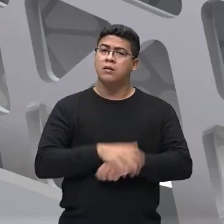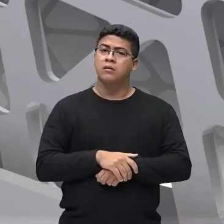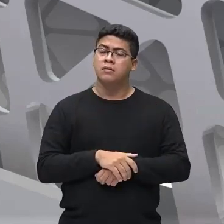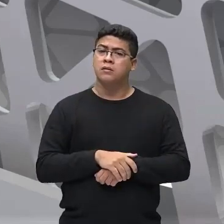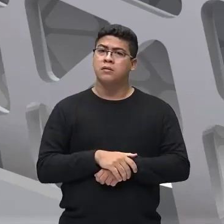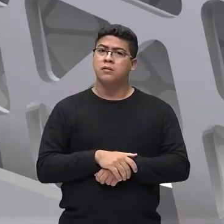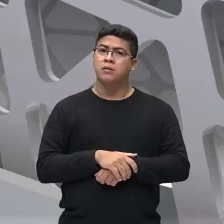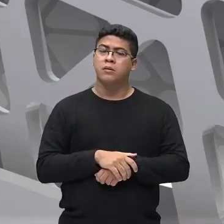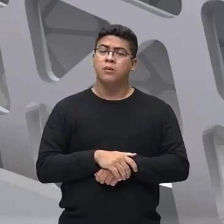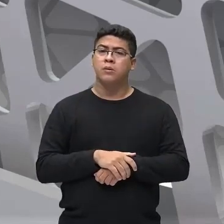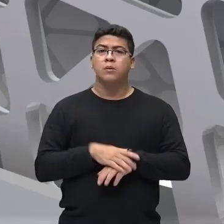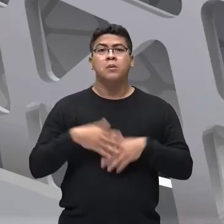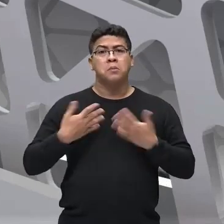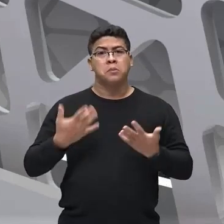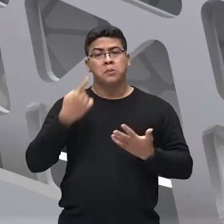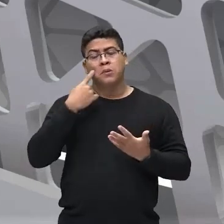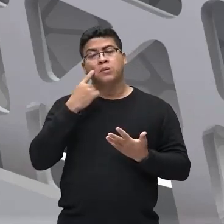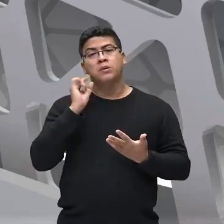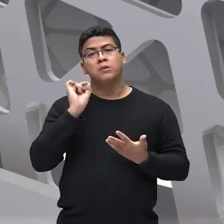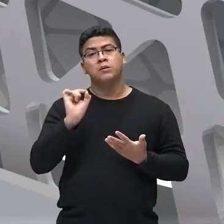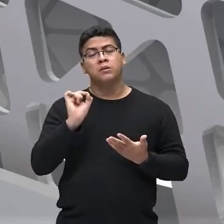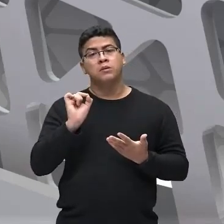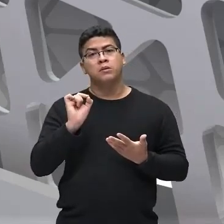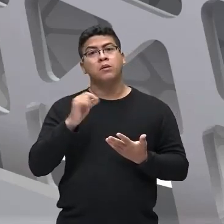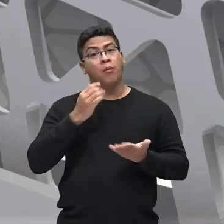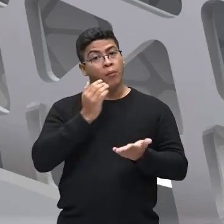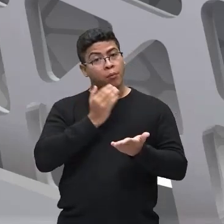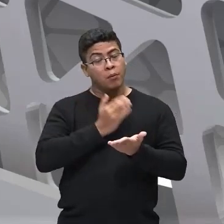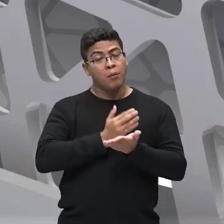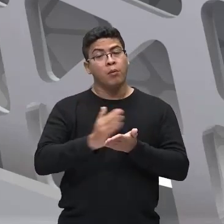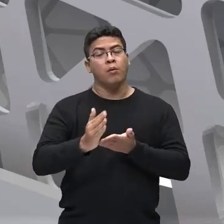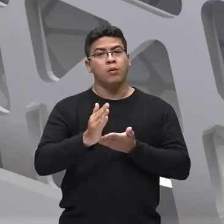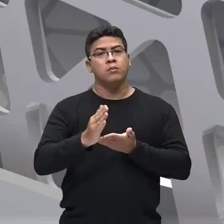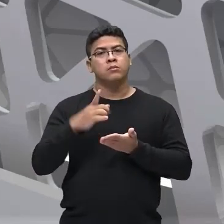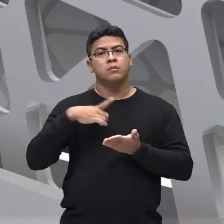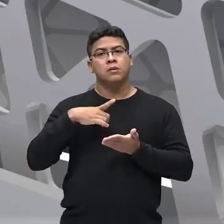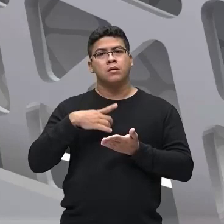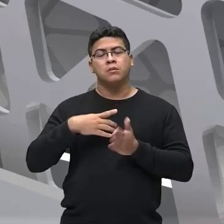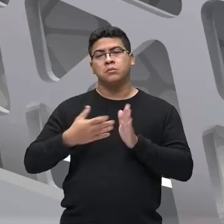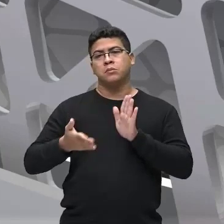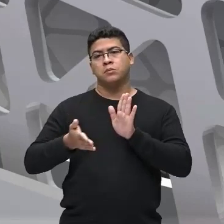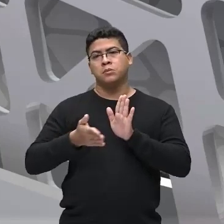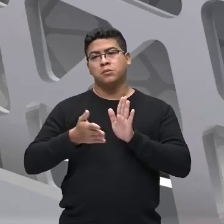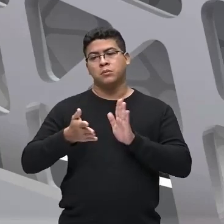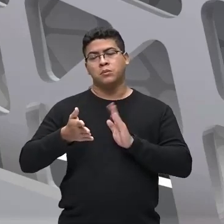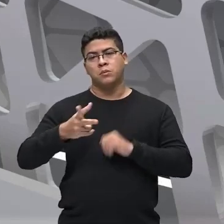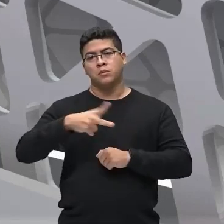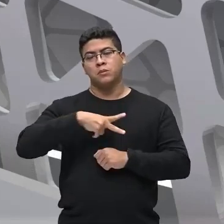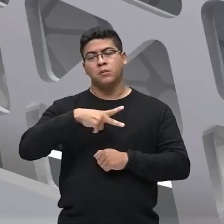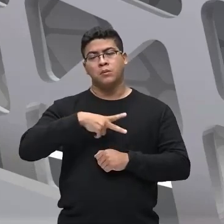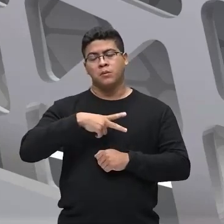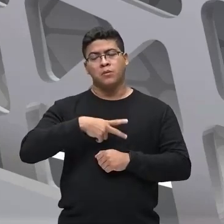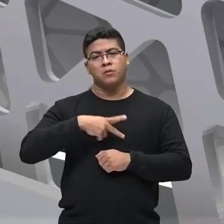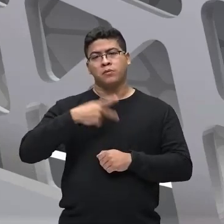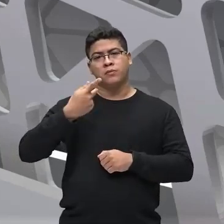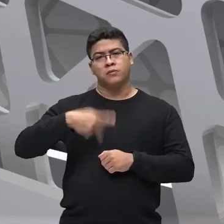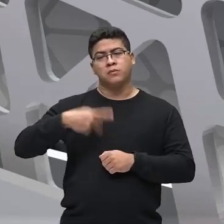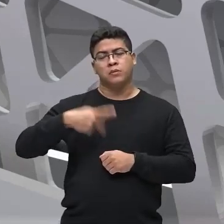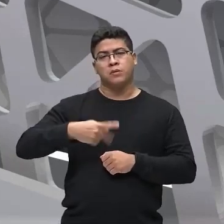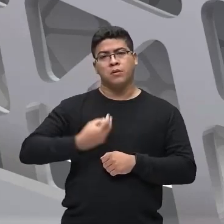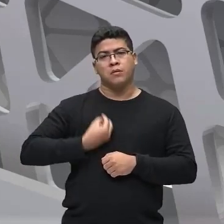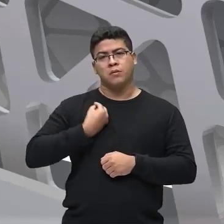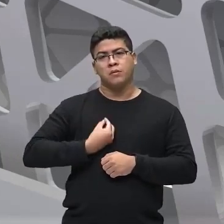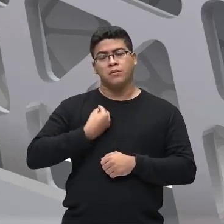moramos, na nossa comunidade? Começa, pessoal, pela nossa própria vida, que é o mais difícil.